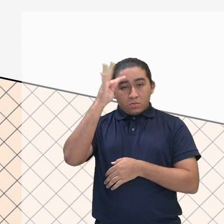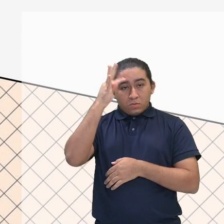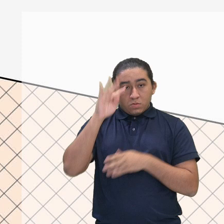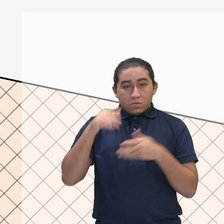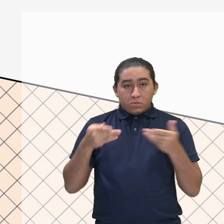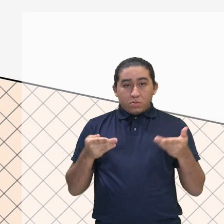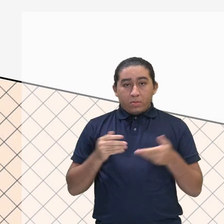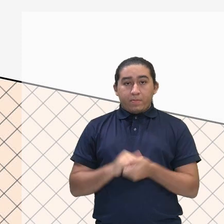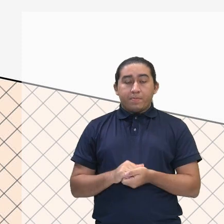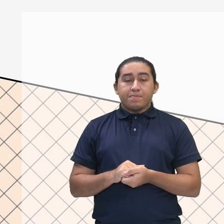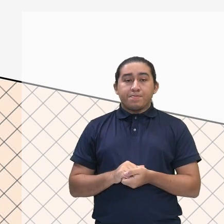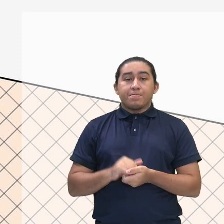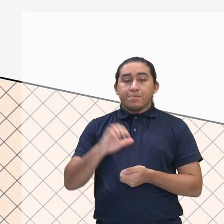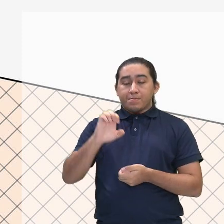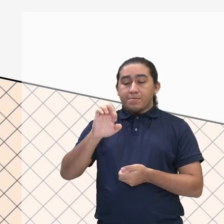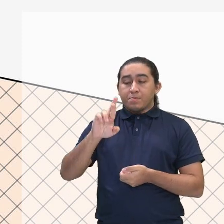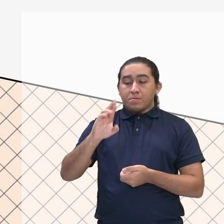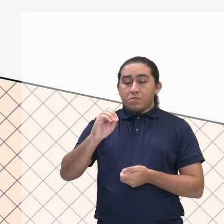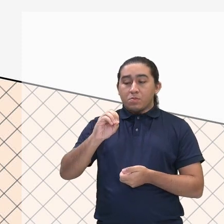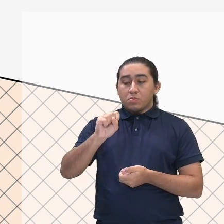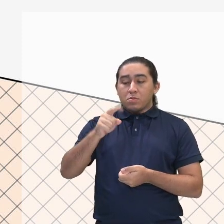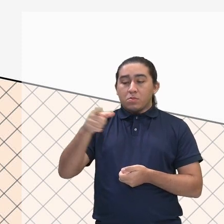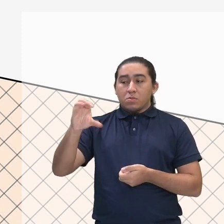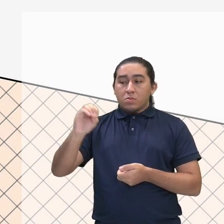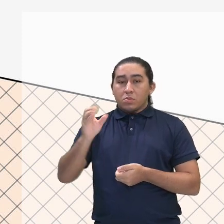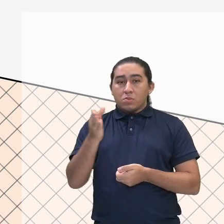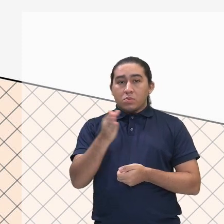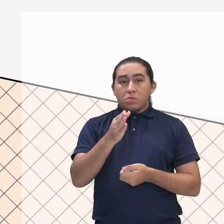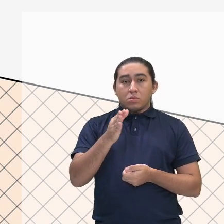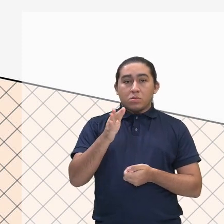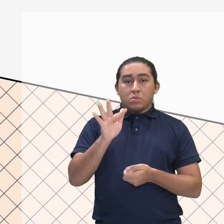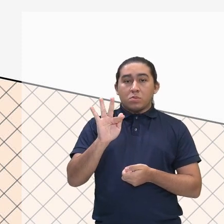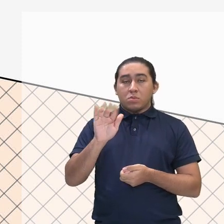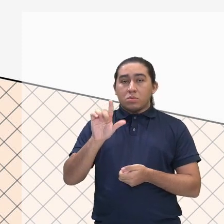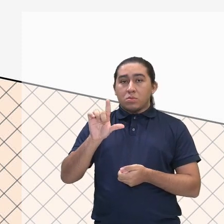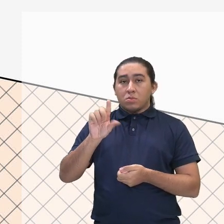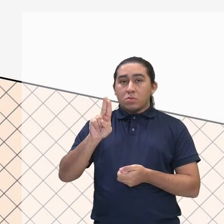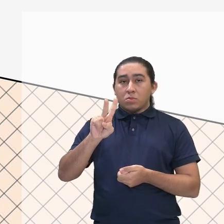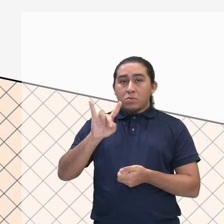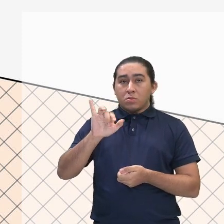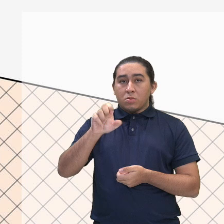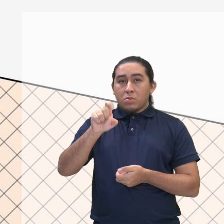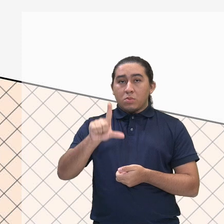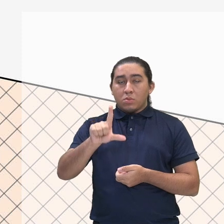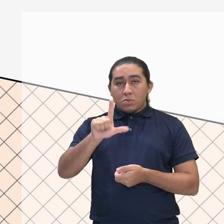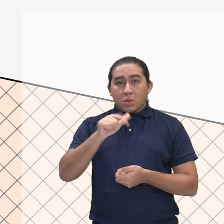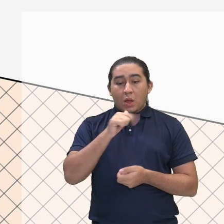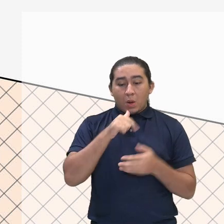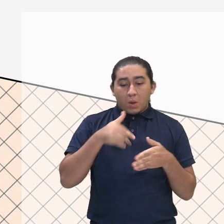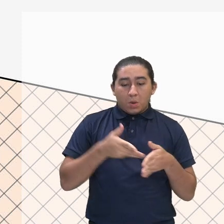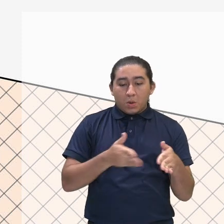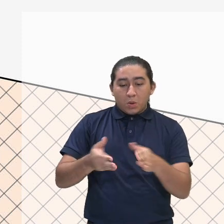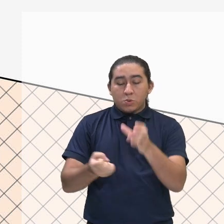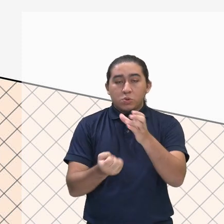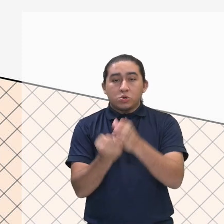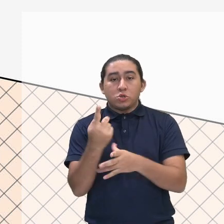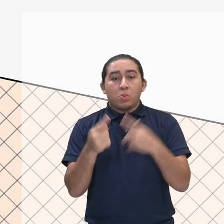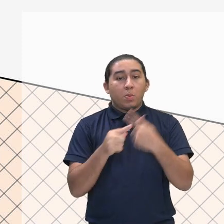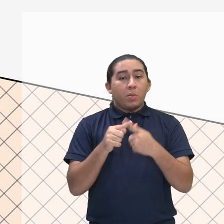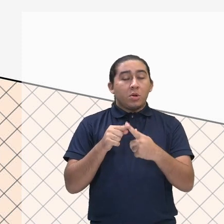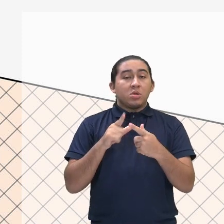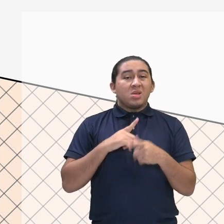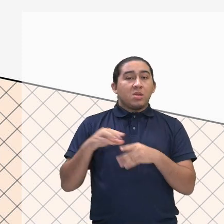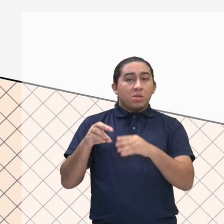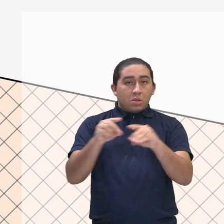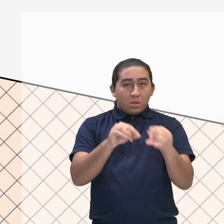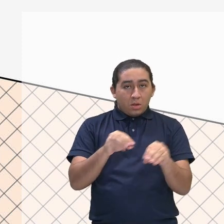teoria da erosão fluvial. Então, essa teoria propõe que a bacia foi formada pela erosão gradual dos